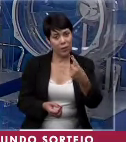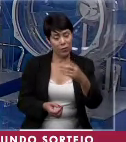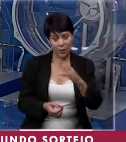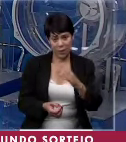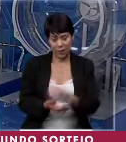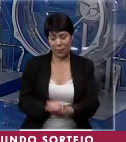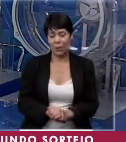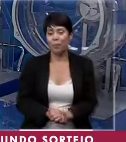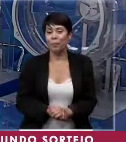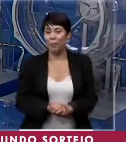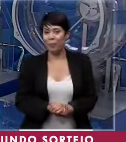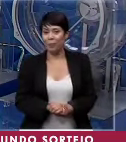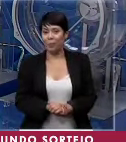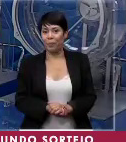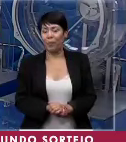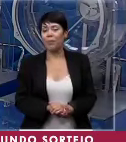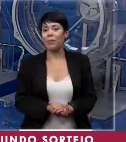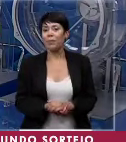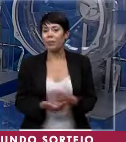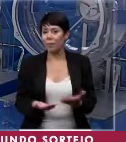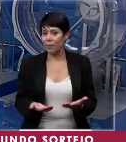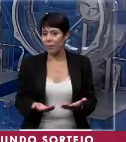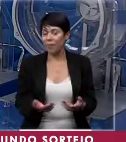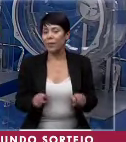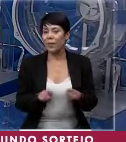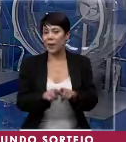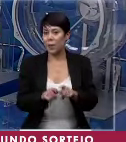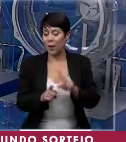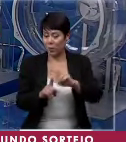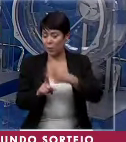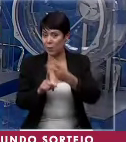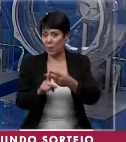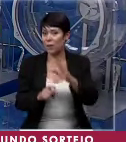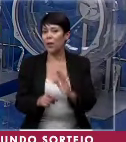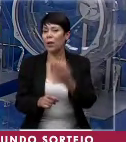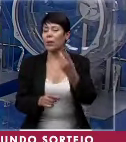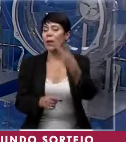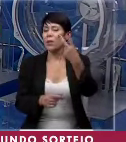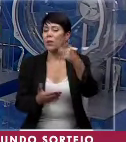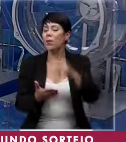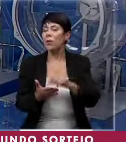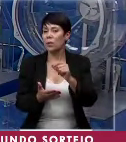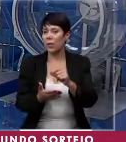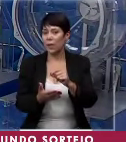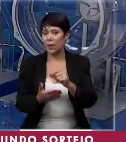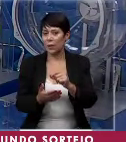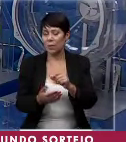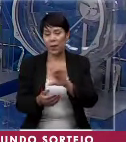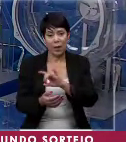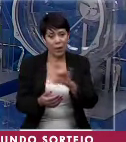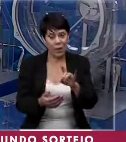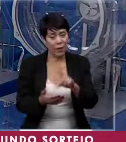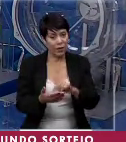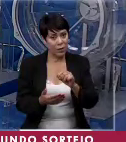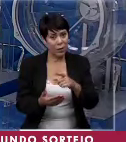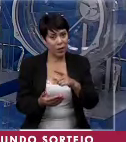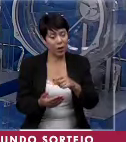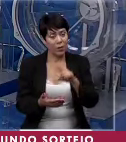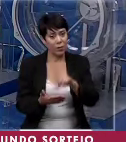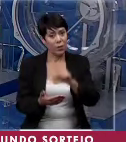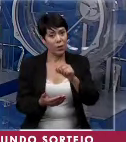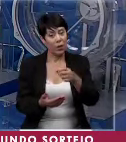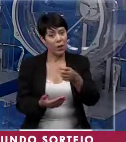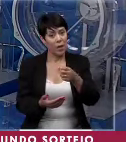R$ 42.934,21. Lembrando que na Dupla Cena são realizados dois sorteios. Em cada um dos sorteios